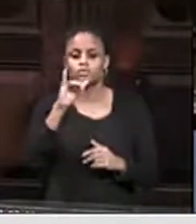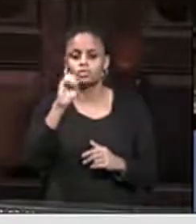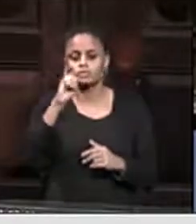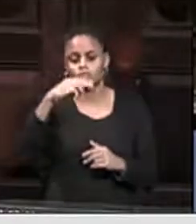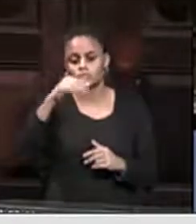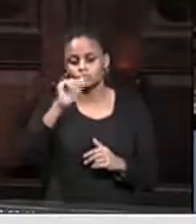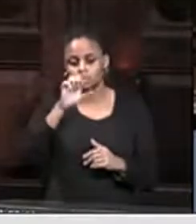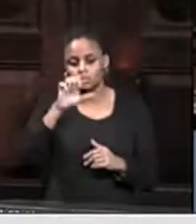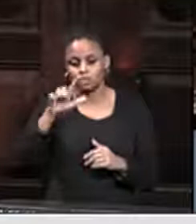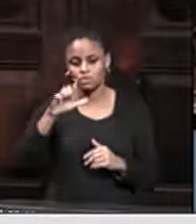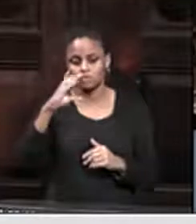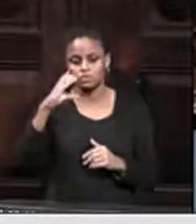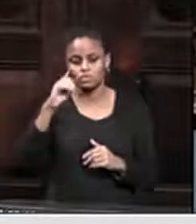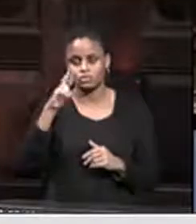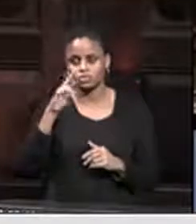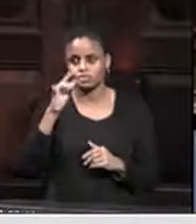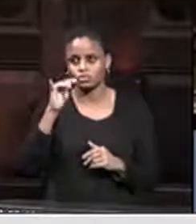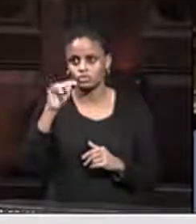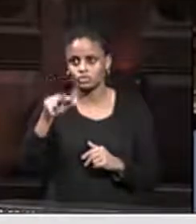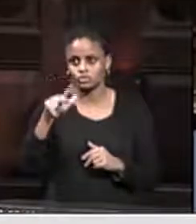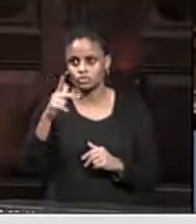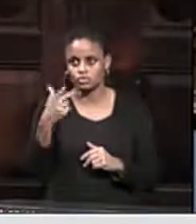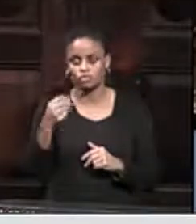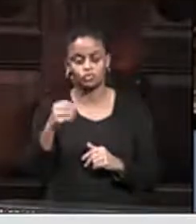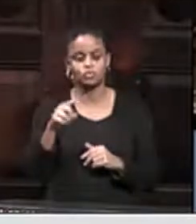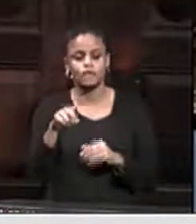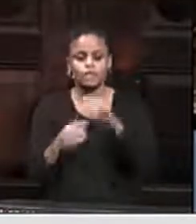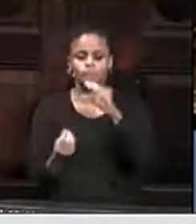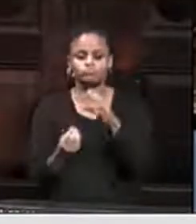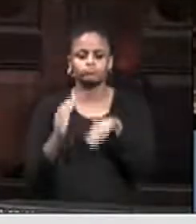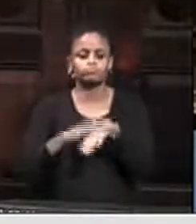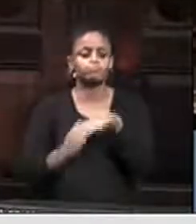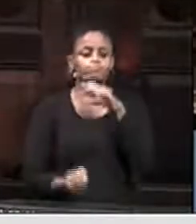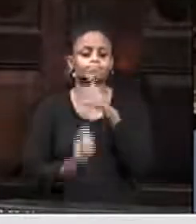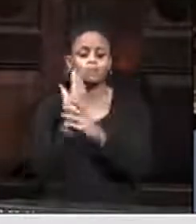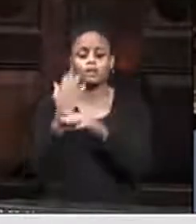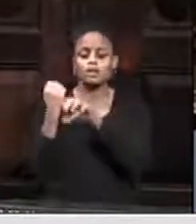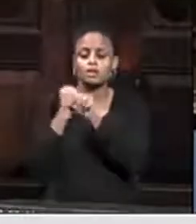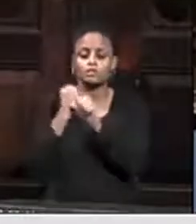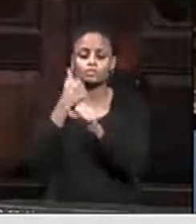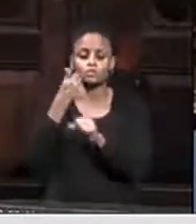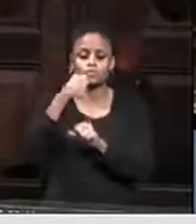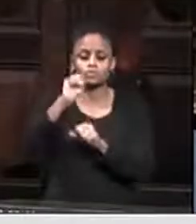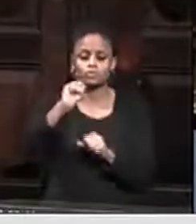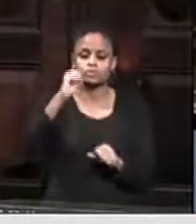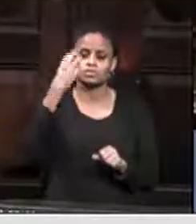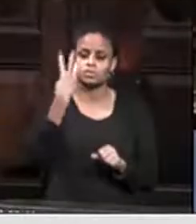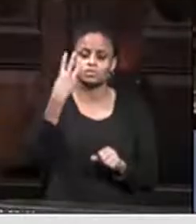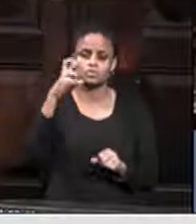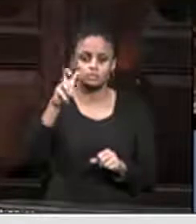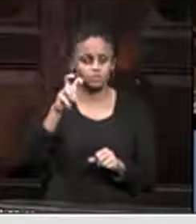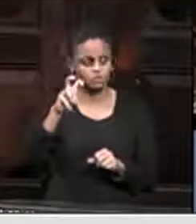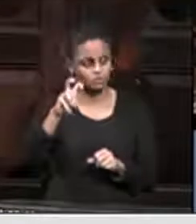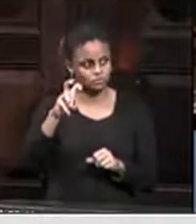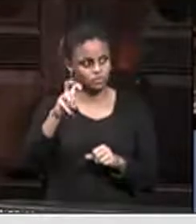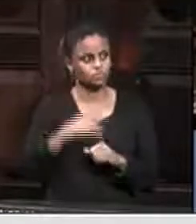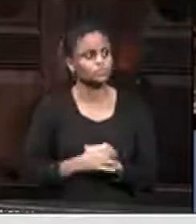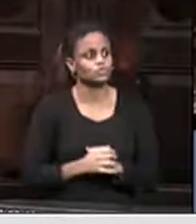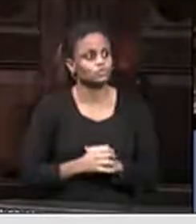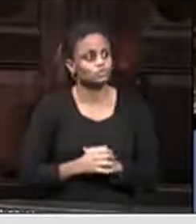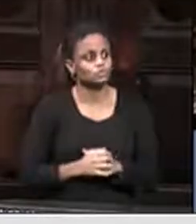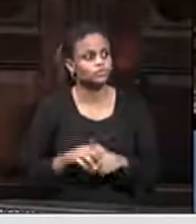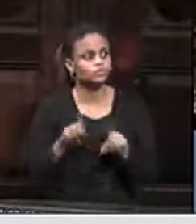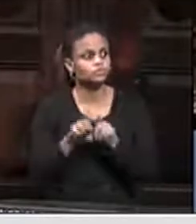deputado Jânio Mendes, fundada em 1835. Em São Gonçalo, Clélia Nance e o Pandiaca Lógeras.